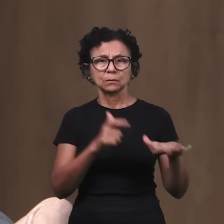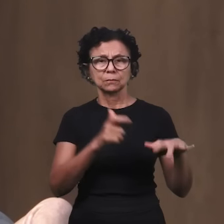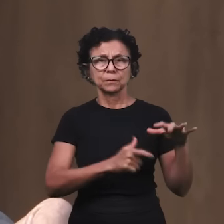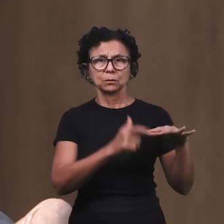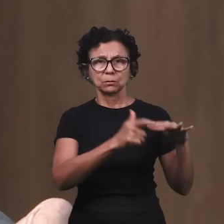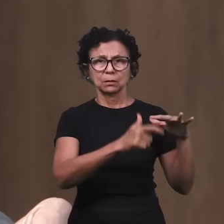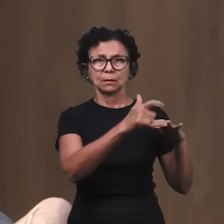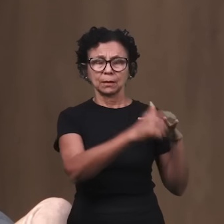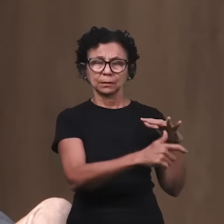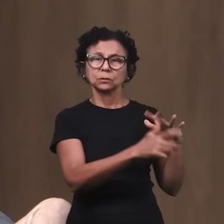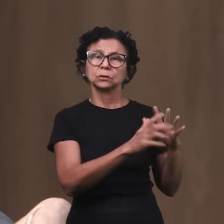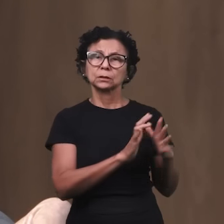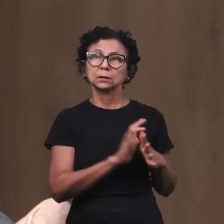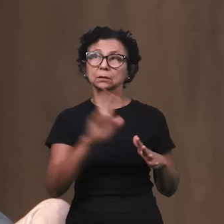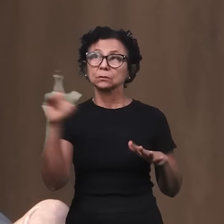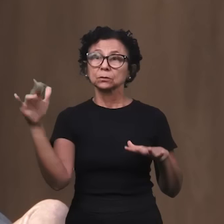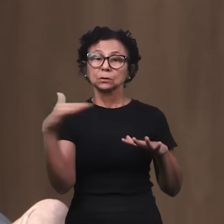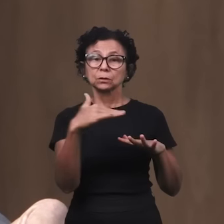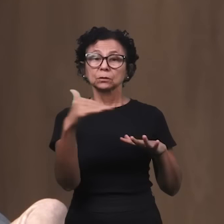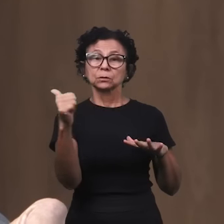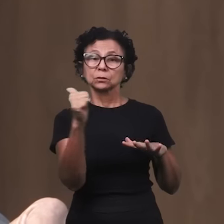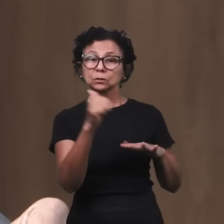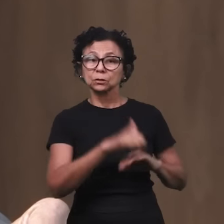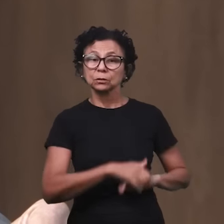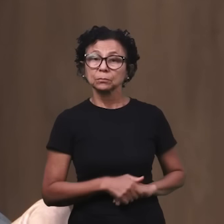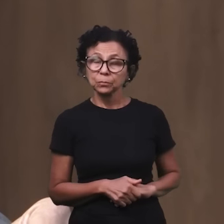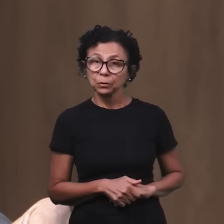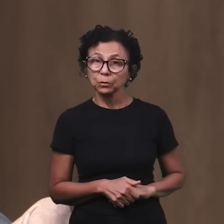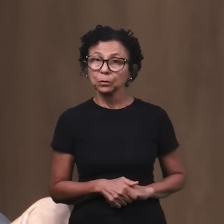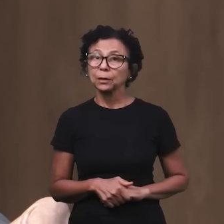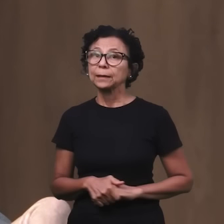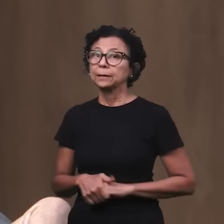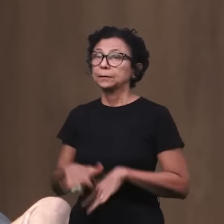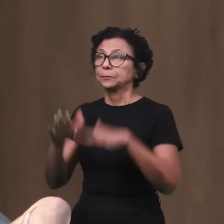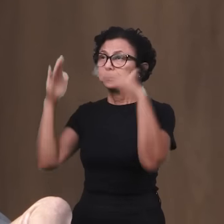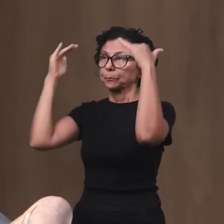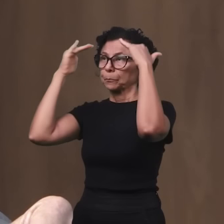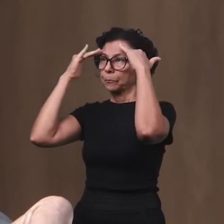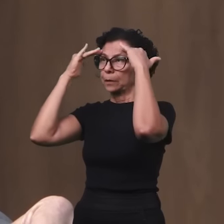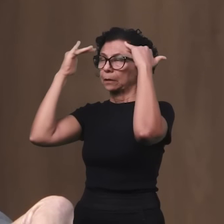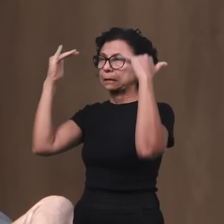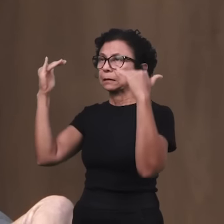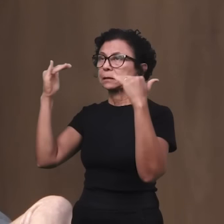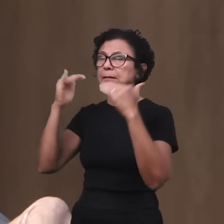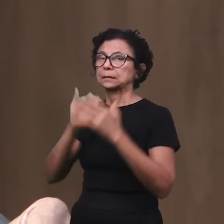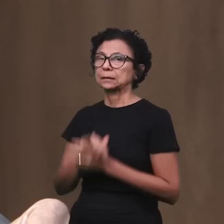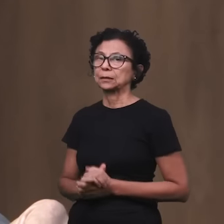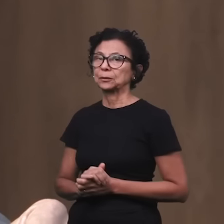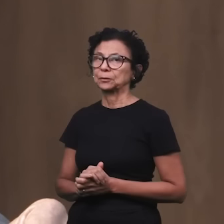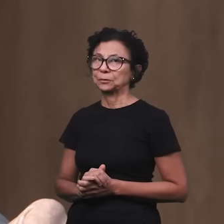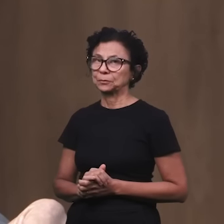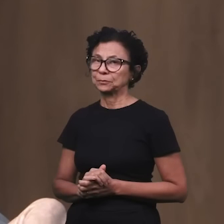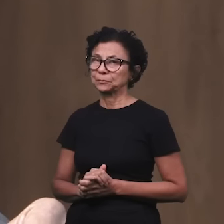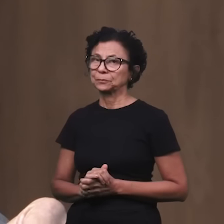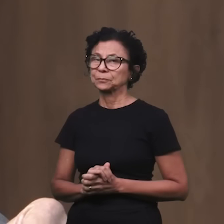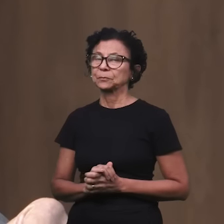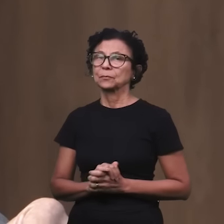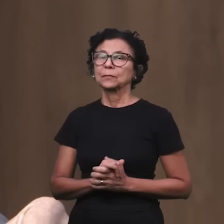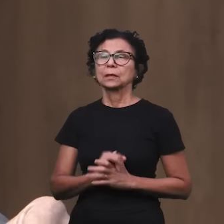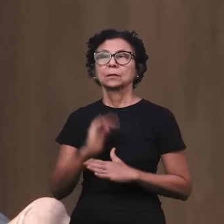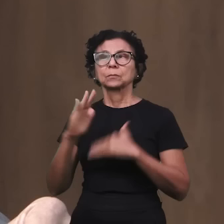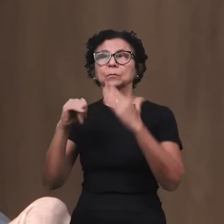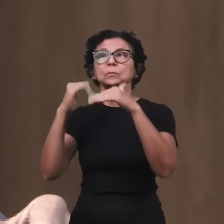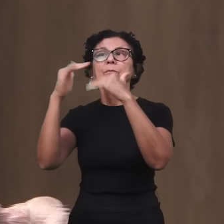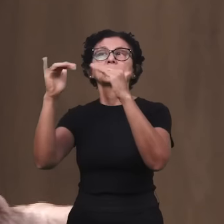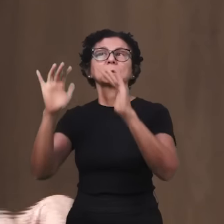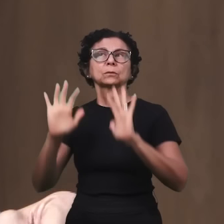Senhor chamou e, na obediência ao chamado, a prosperidade veio. Nós não estamos pregando